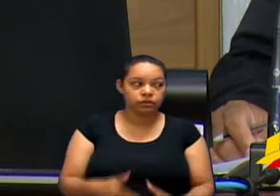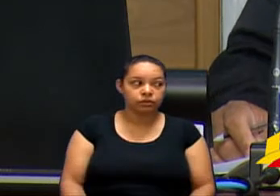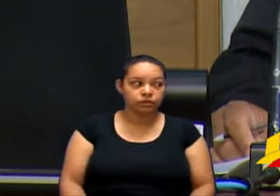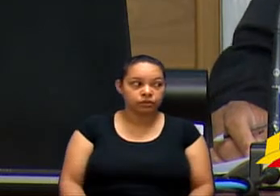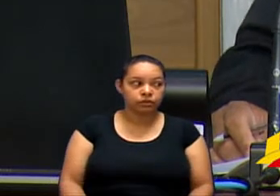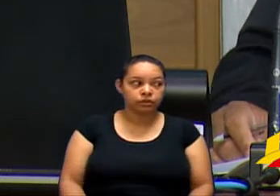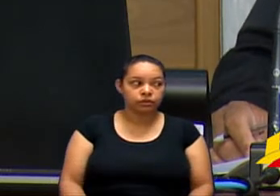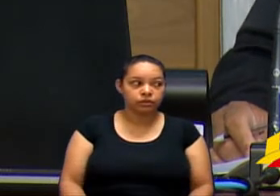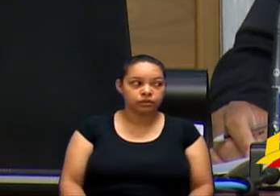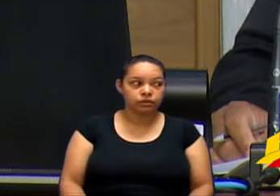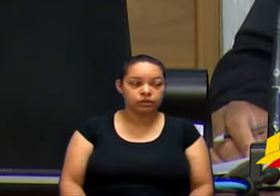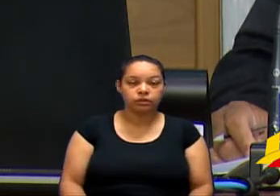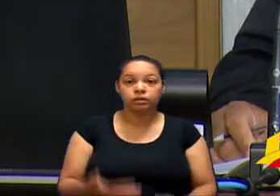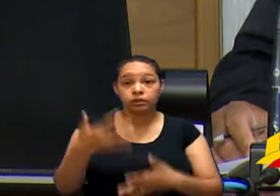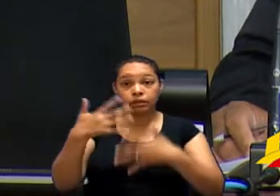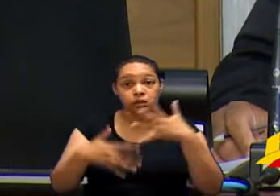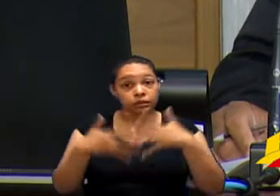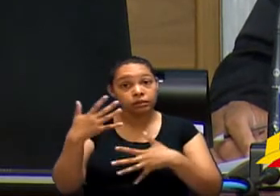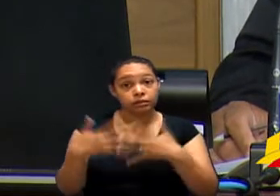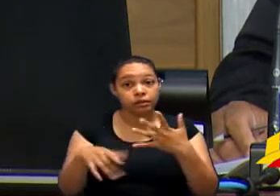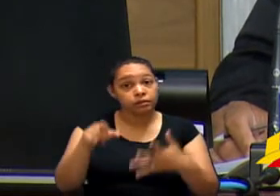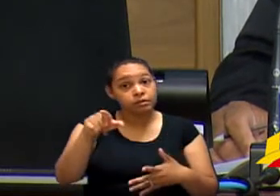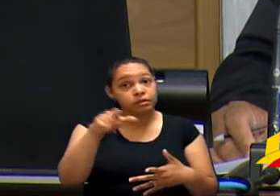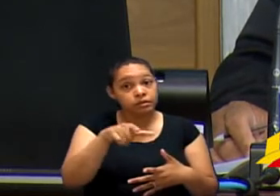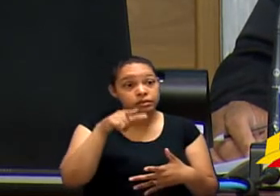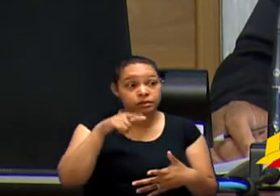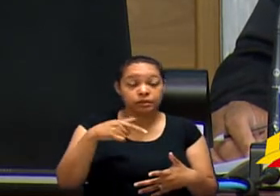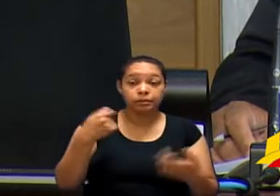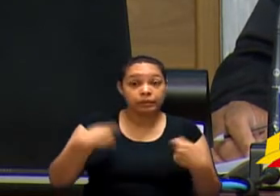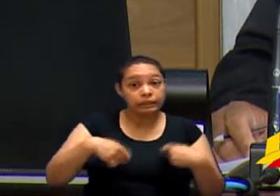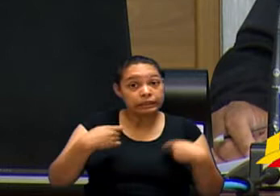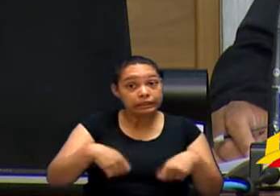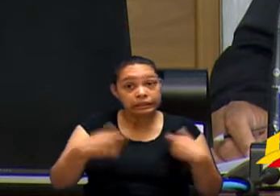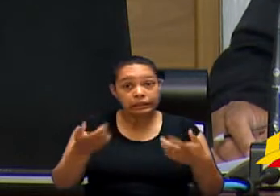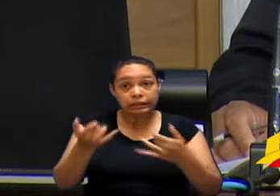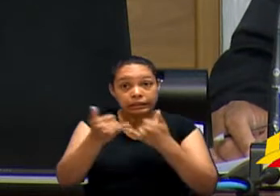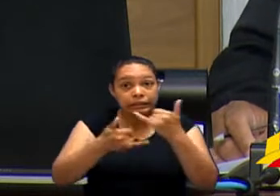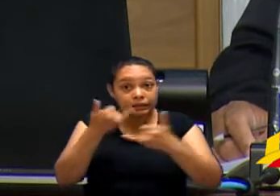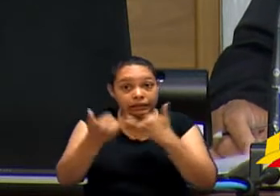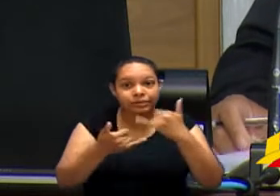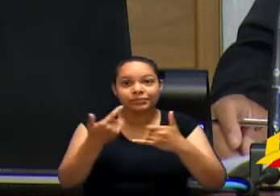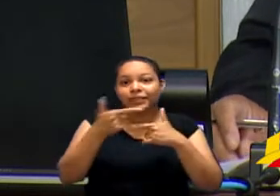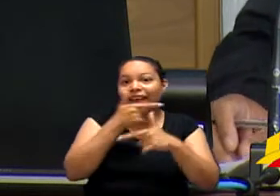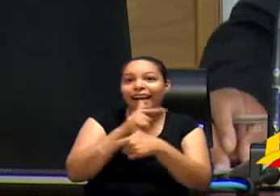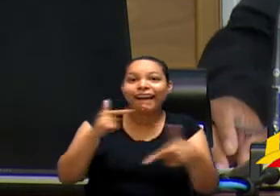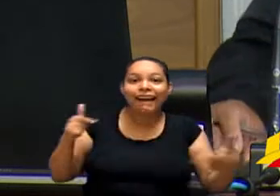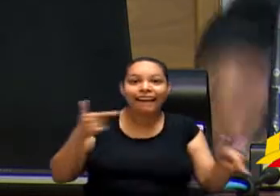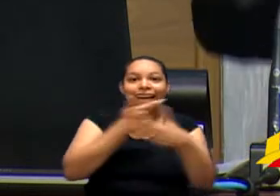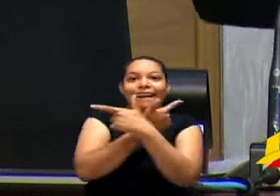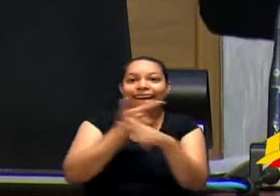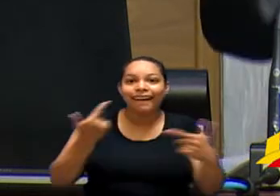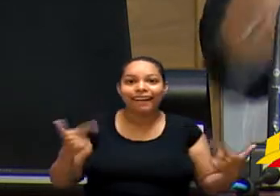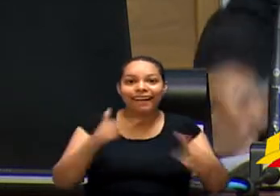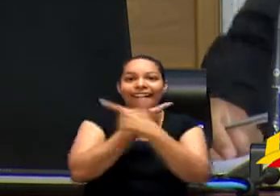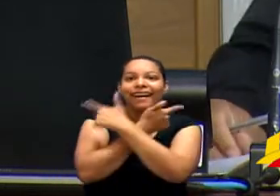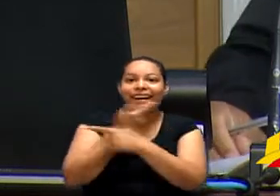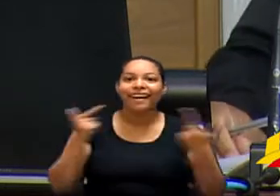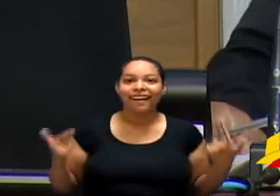eu tenho que trabalhar você quando você começa a gostar muito assim eu tenho que trabalhar você um pouco então volta para nós aí sim